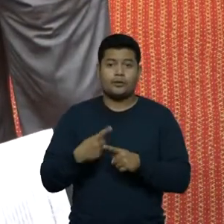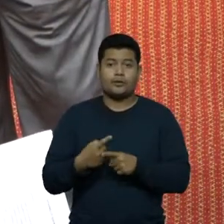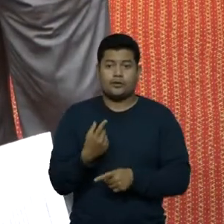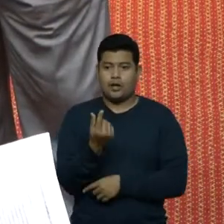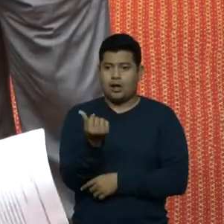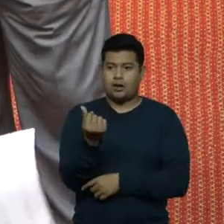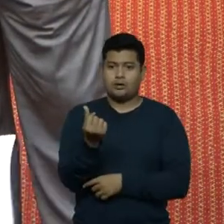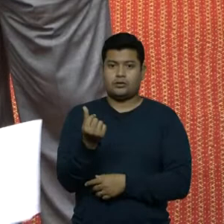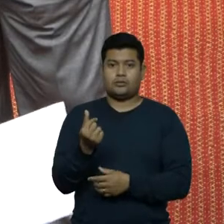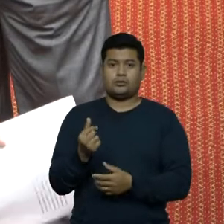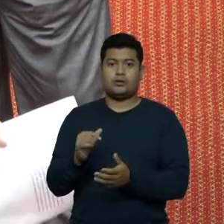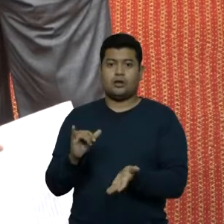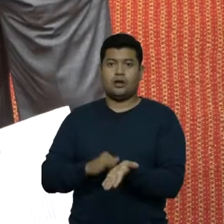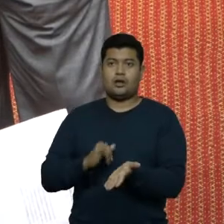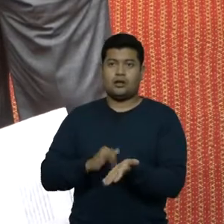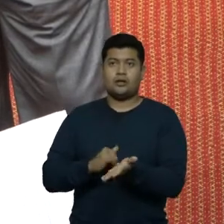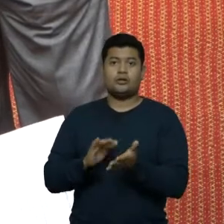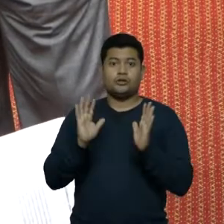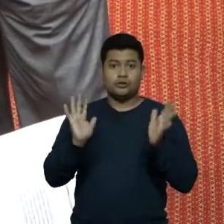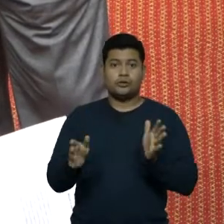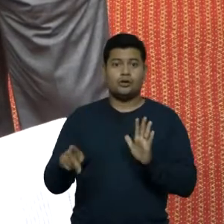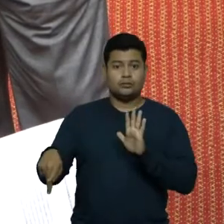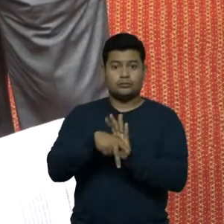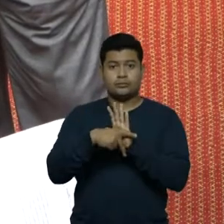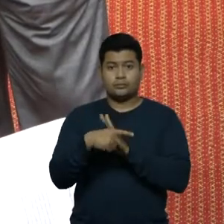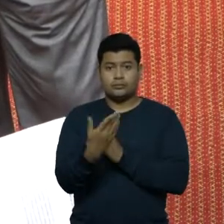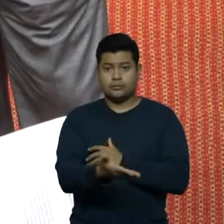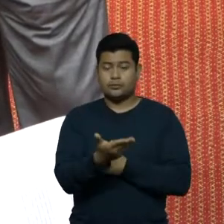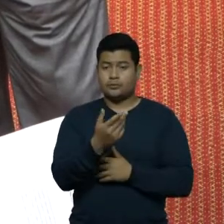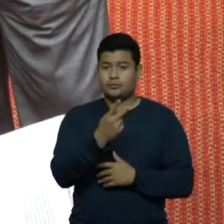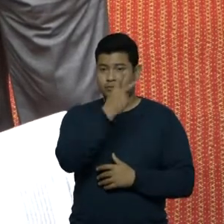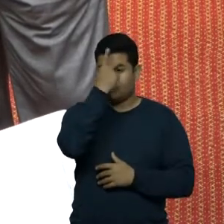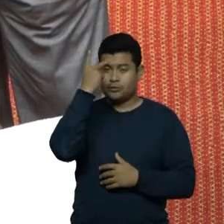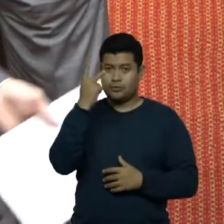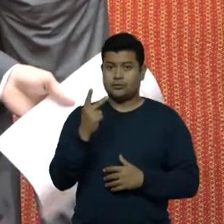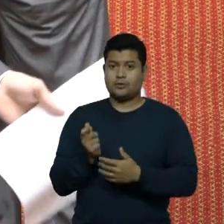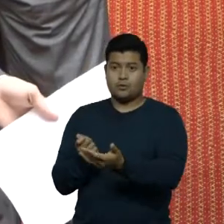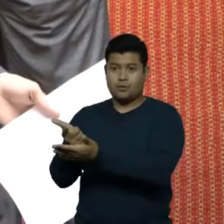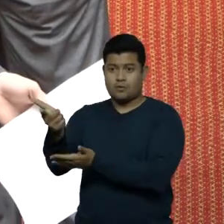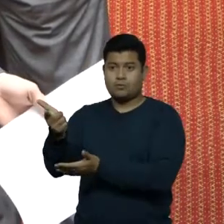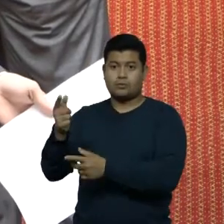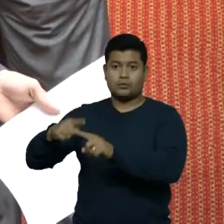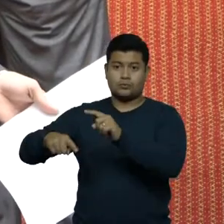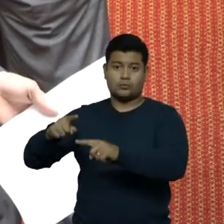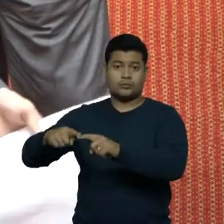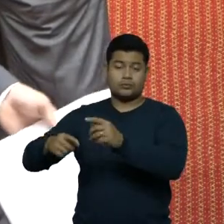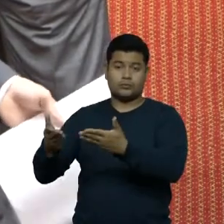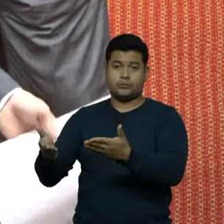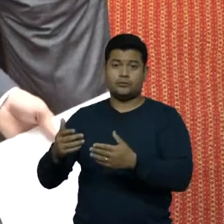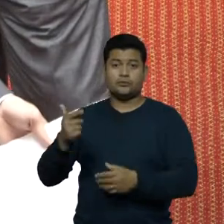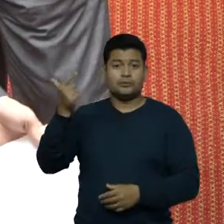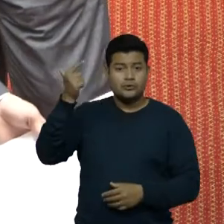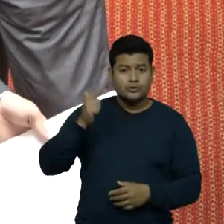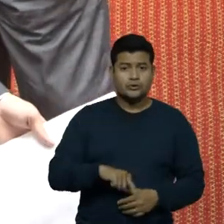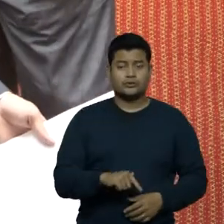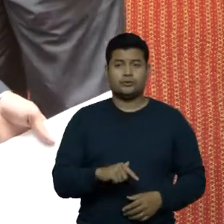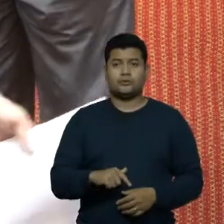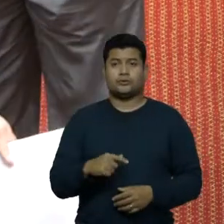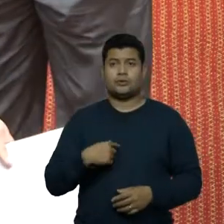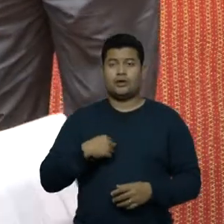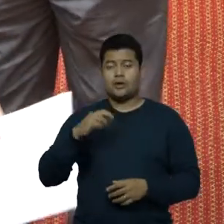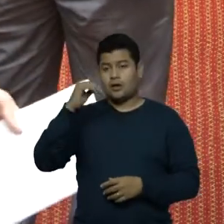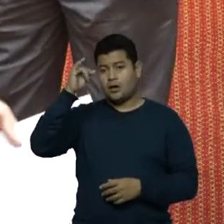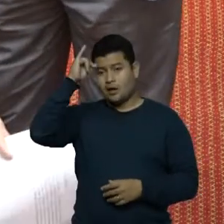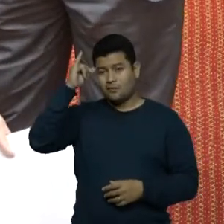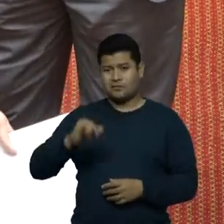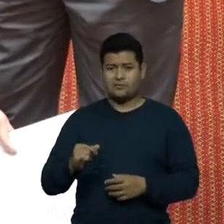tributário já pertence a a pessoa comprou o insumo né E mesmo assim nós estamos até representa isso ou ser